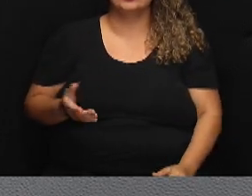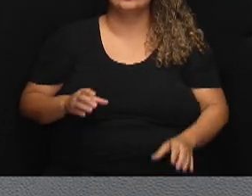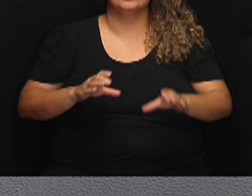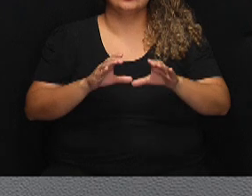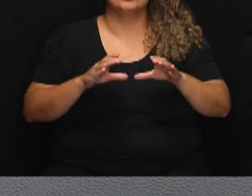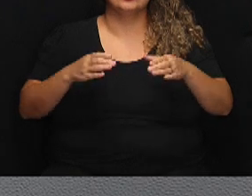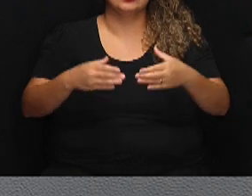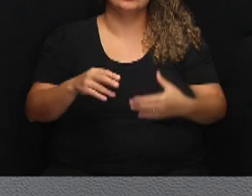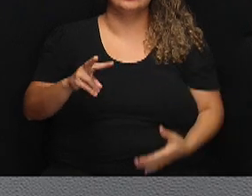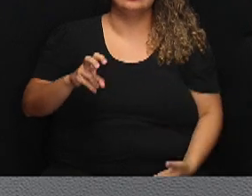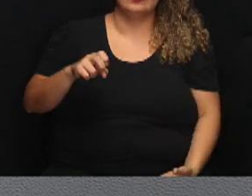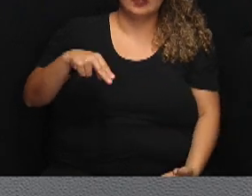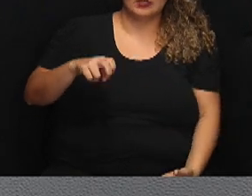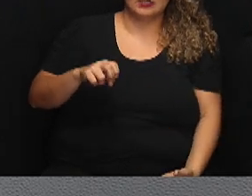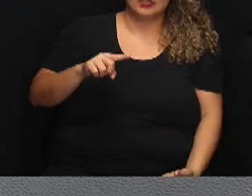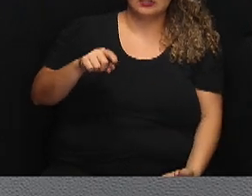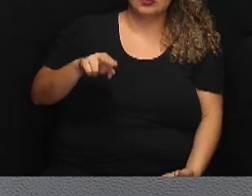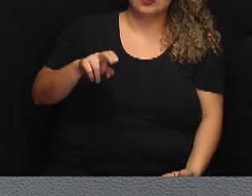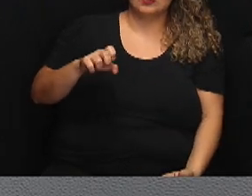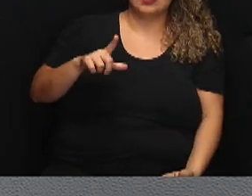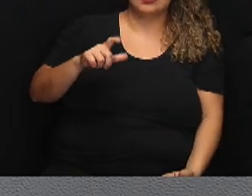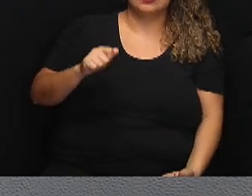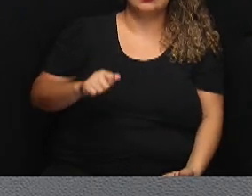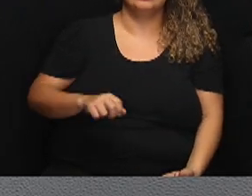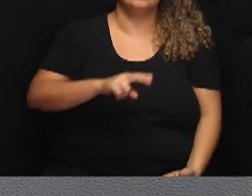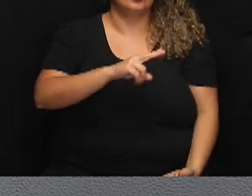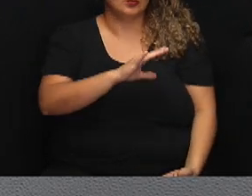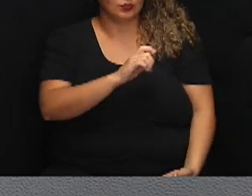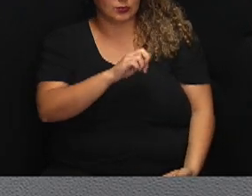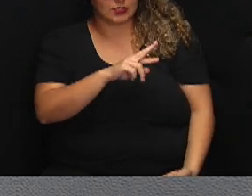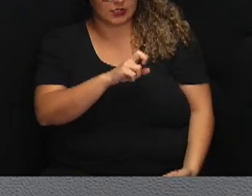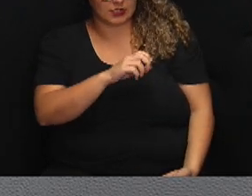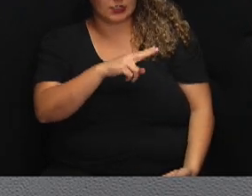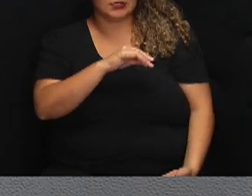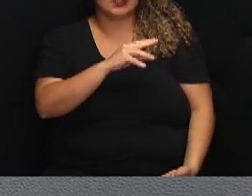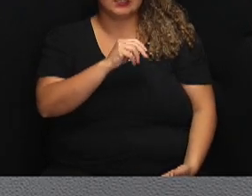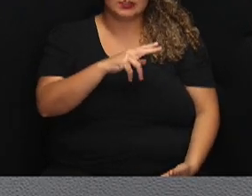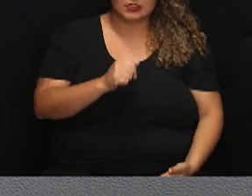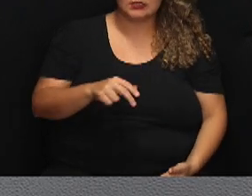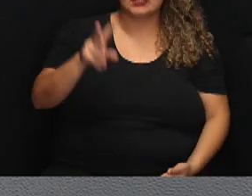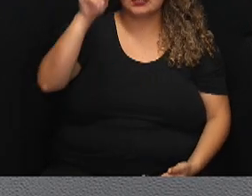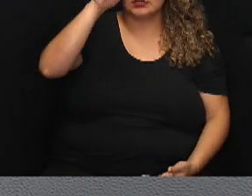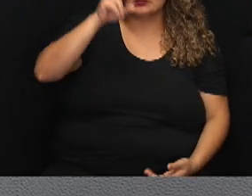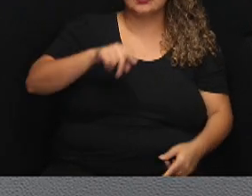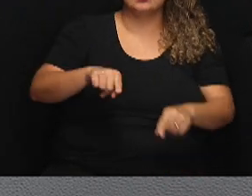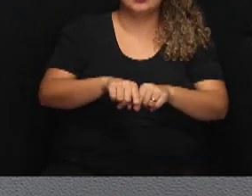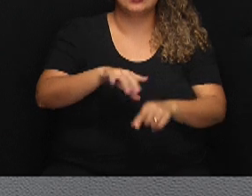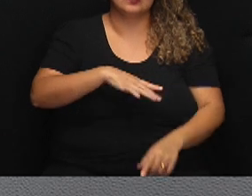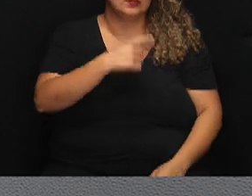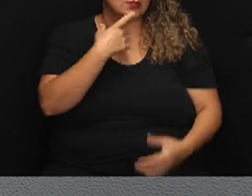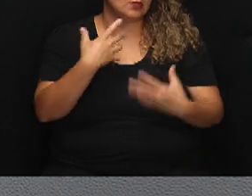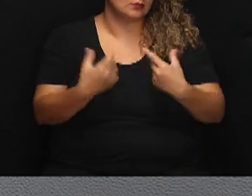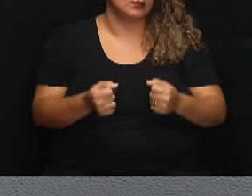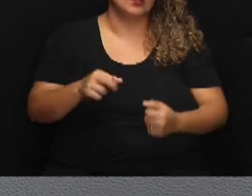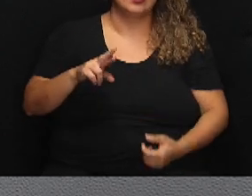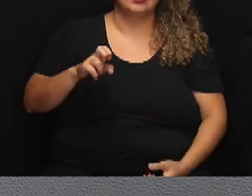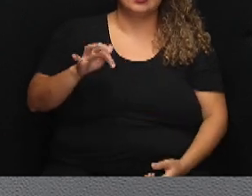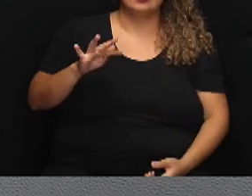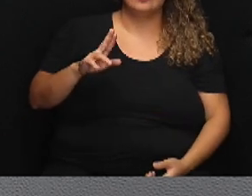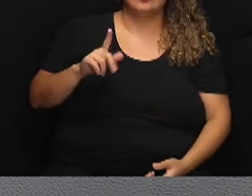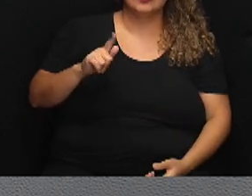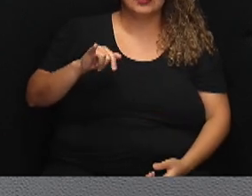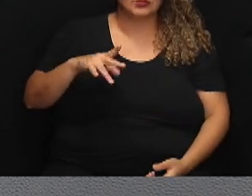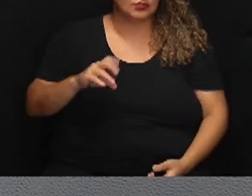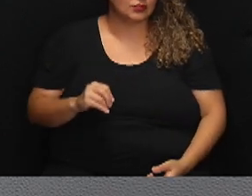comunidade venezuelana, a comunidade ucraniana, né? A gente tem que lembrar também que Campinas tem recebido muito refugiados para a gente ter uma cidade